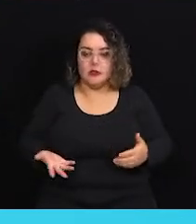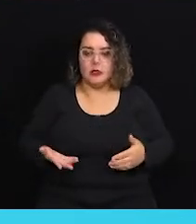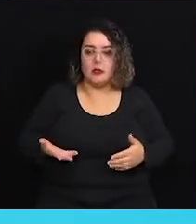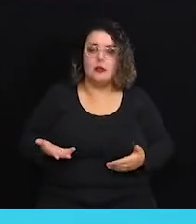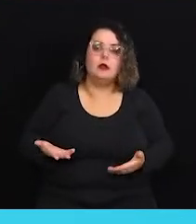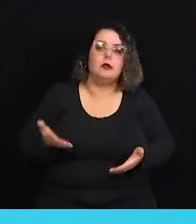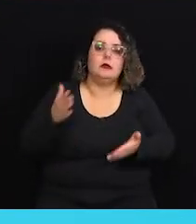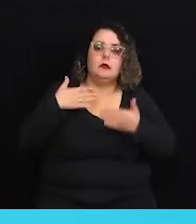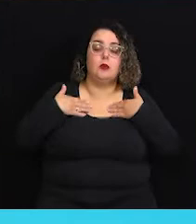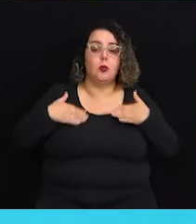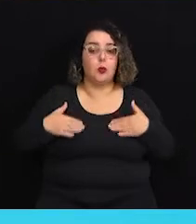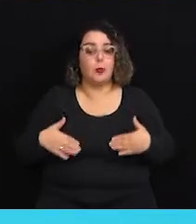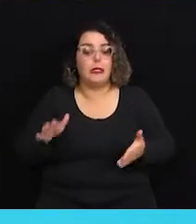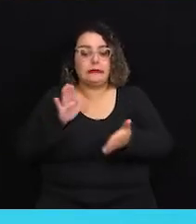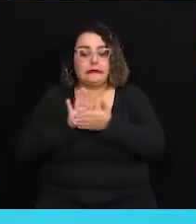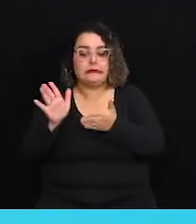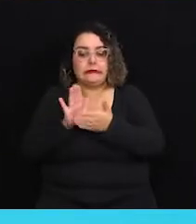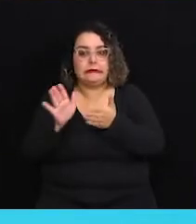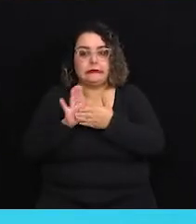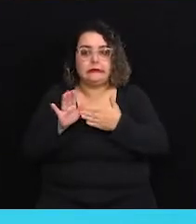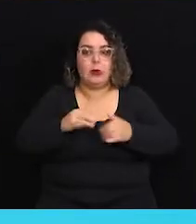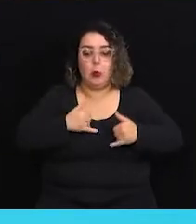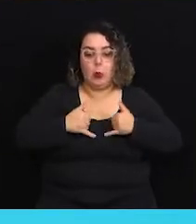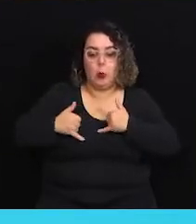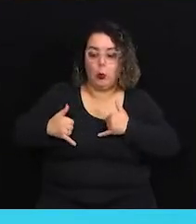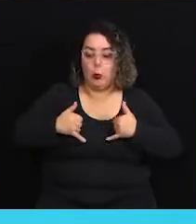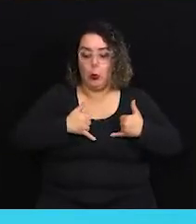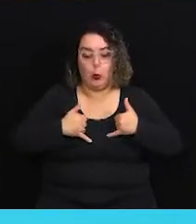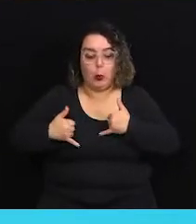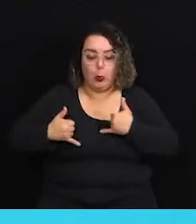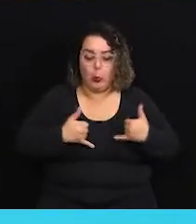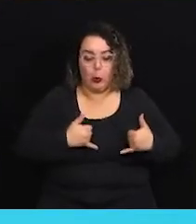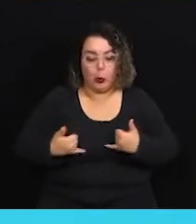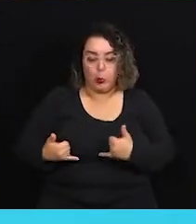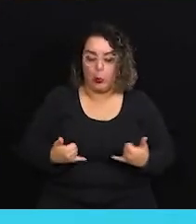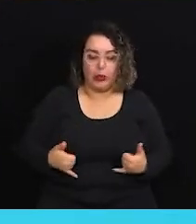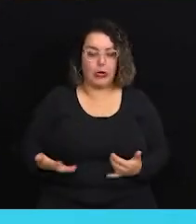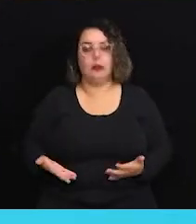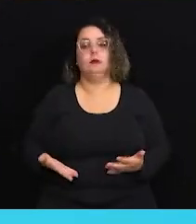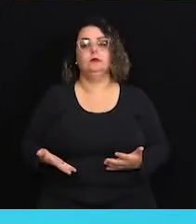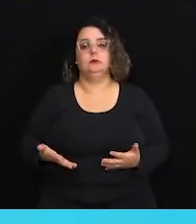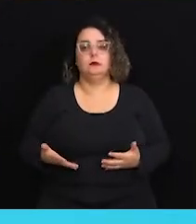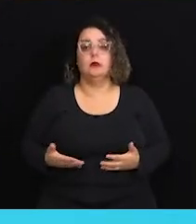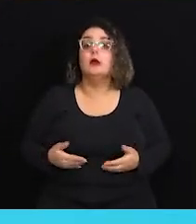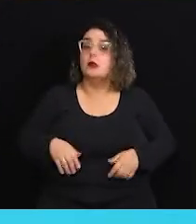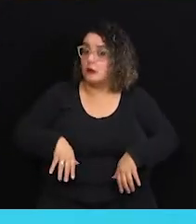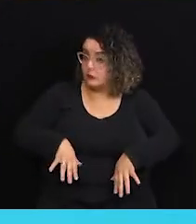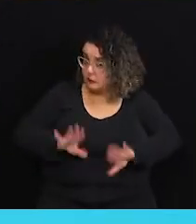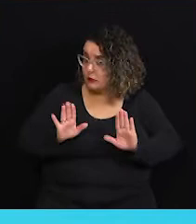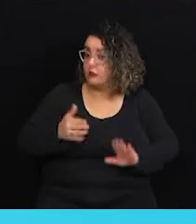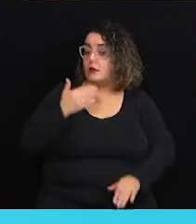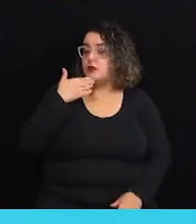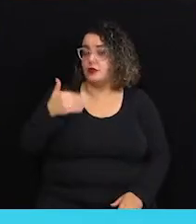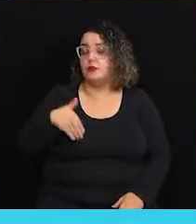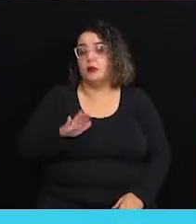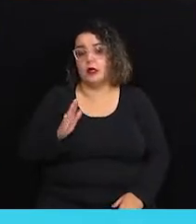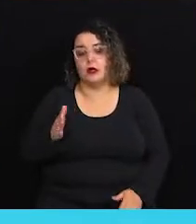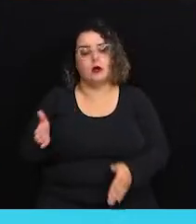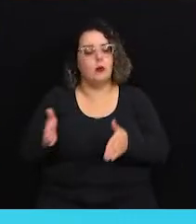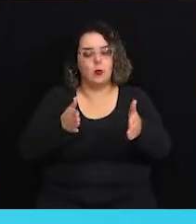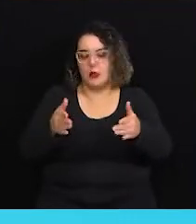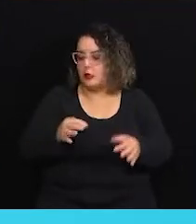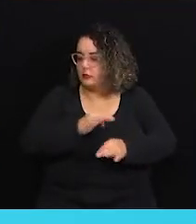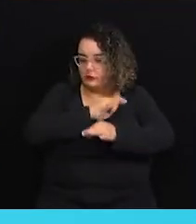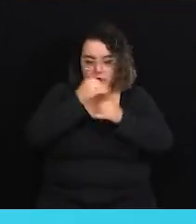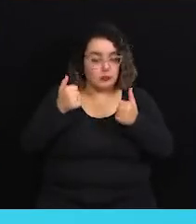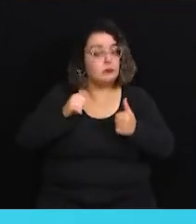gasta mais energia para manter a nossa temperatura corporal. E isso significa que ele está demandando mais energia. Então é um momento